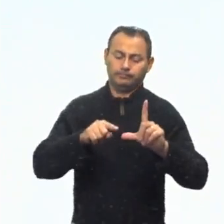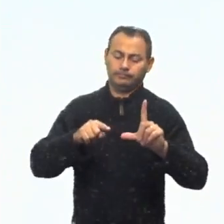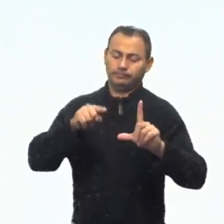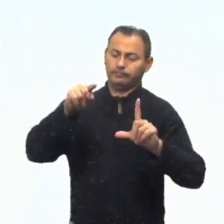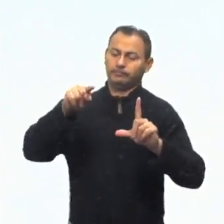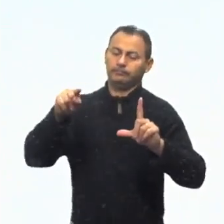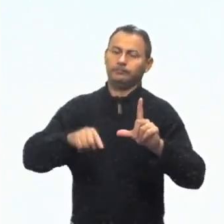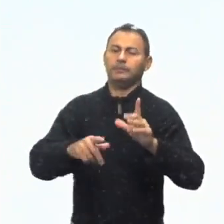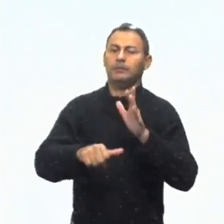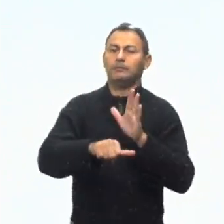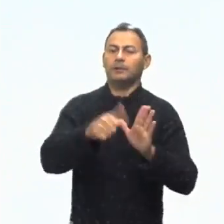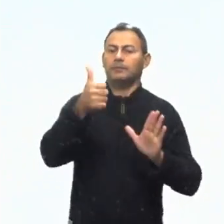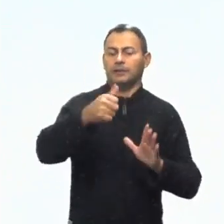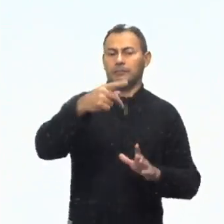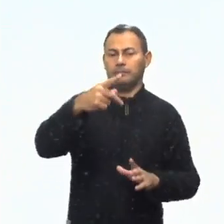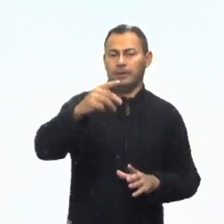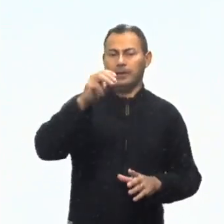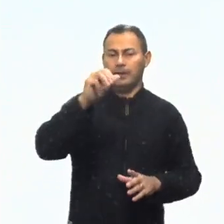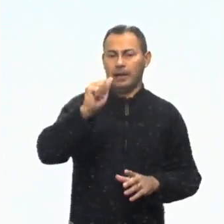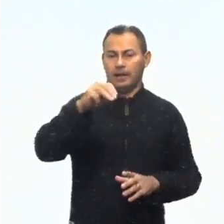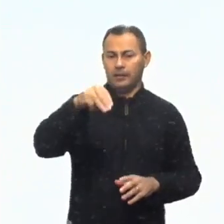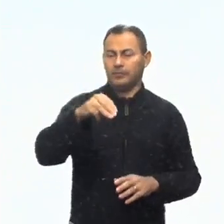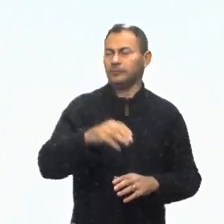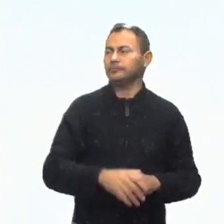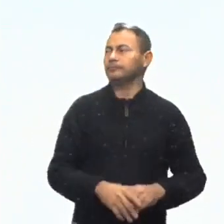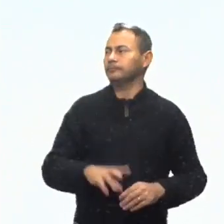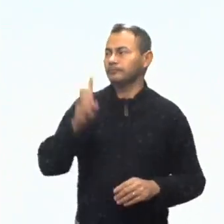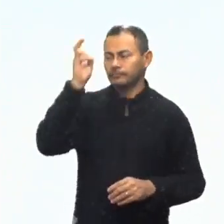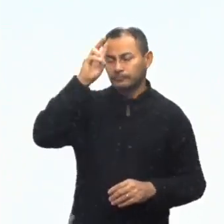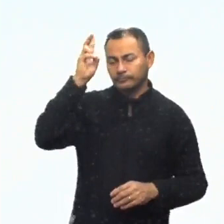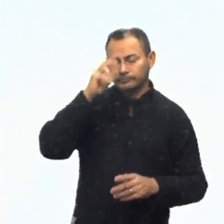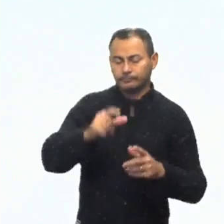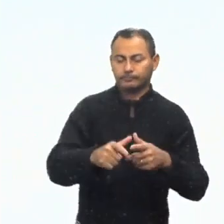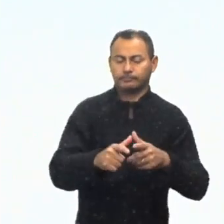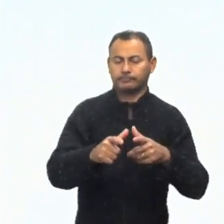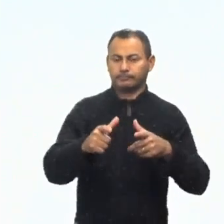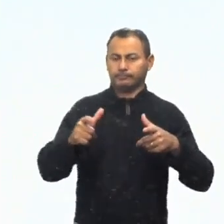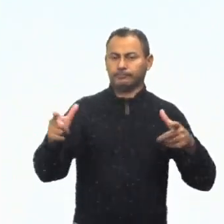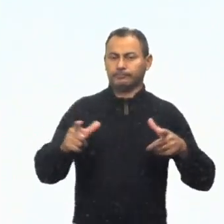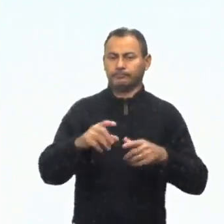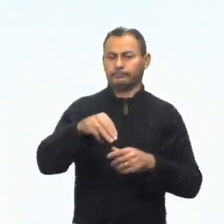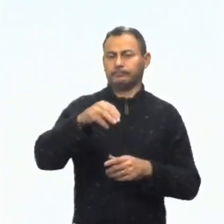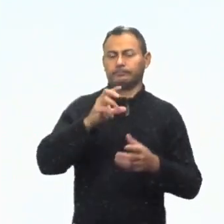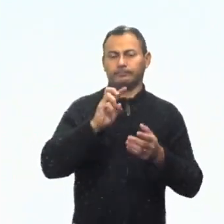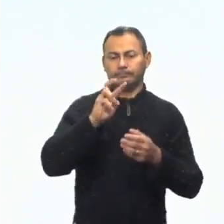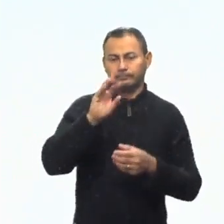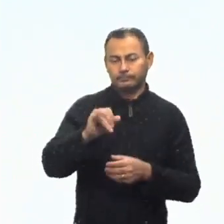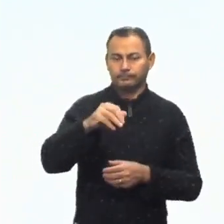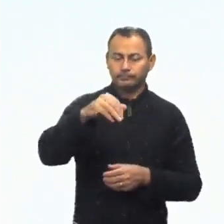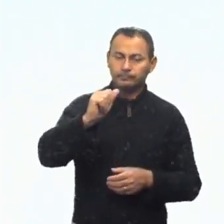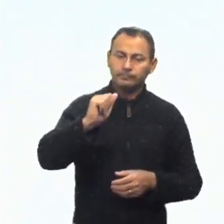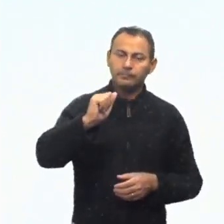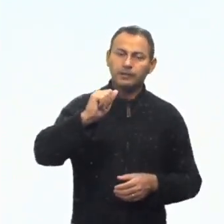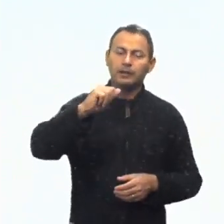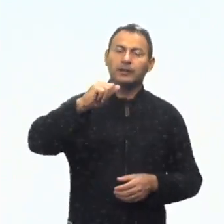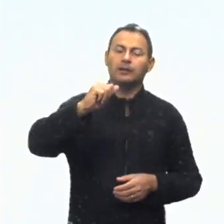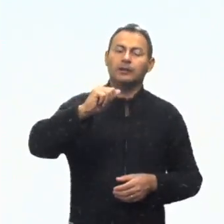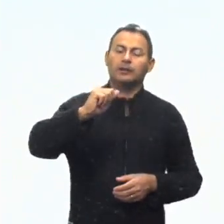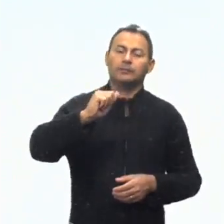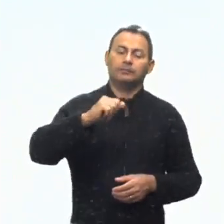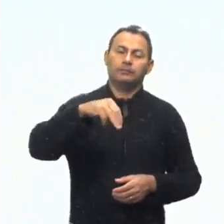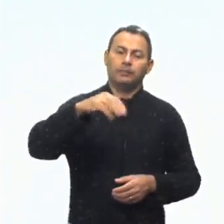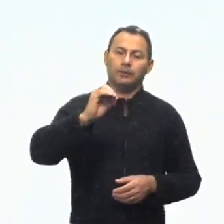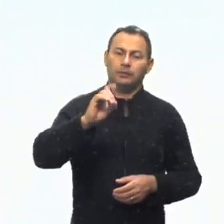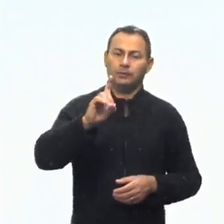Primeiro, PAM. Nos lembra da modulação por amplitude, você vai modular a amplitude do pulso. Por isso,